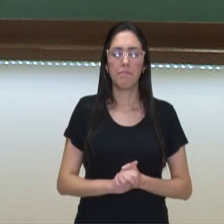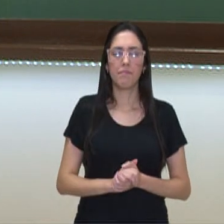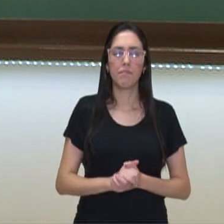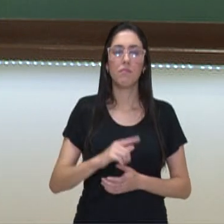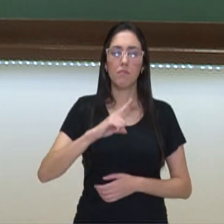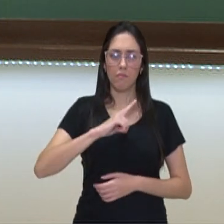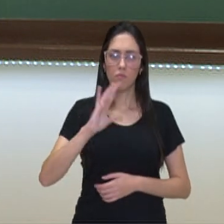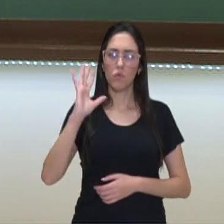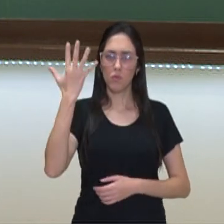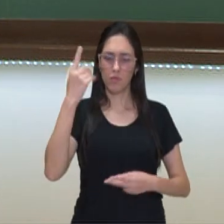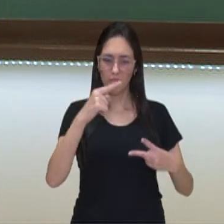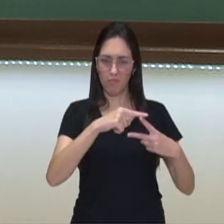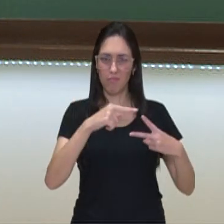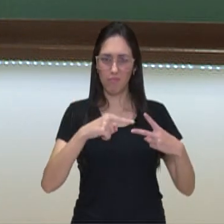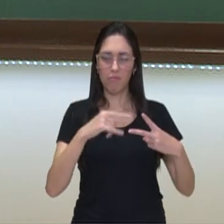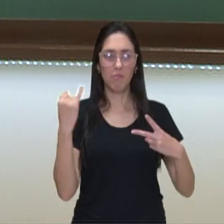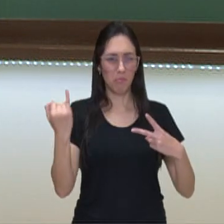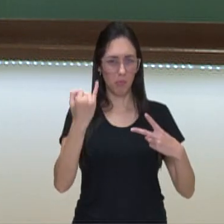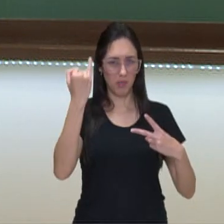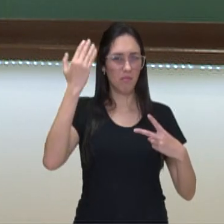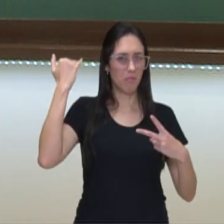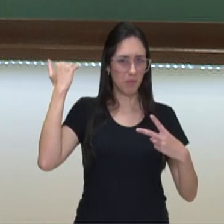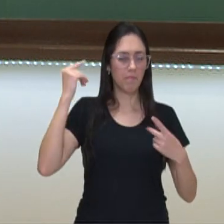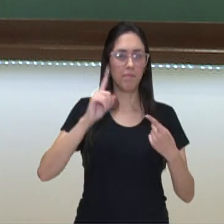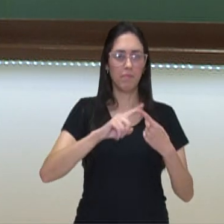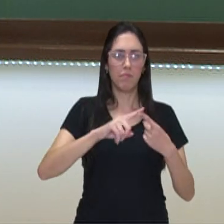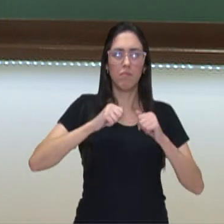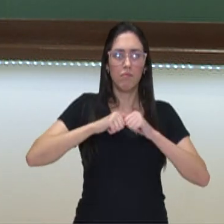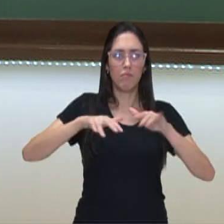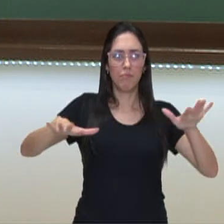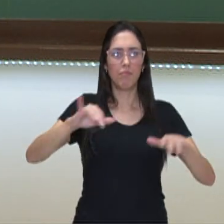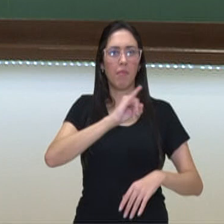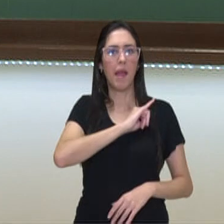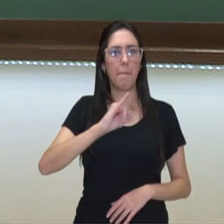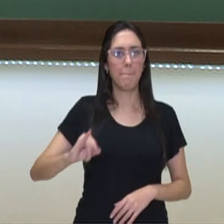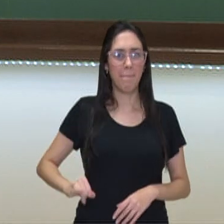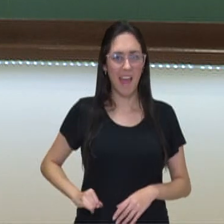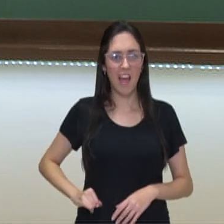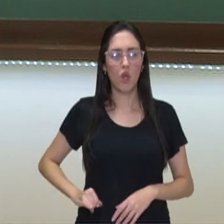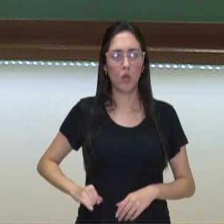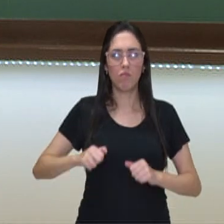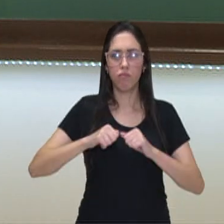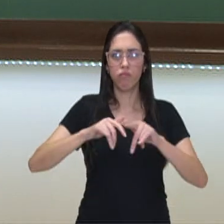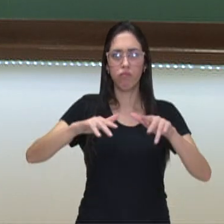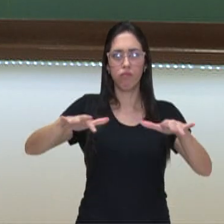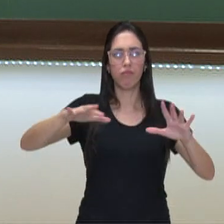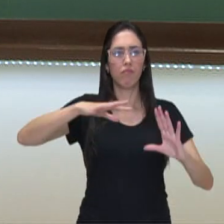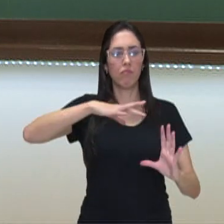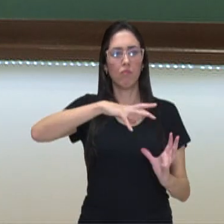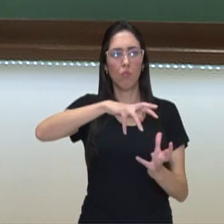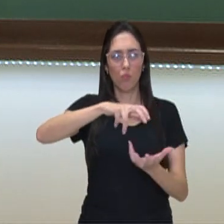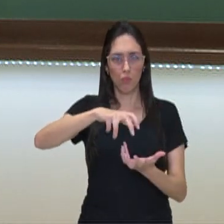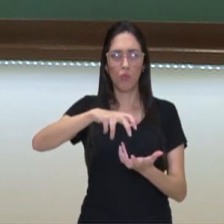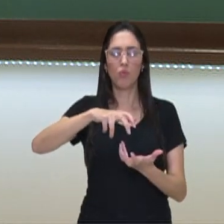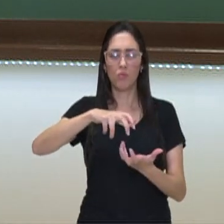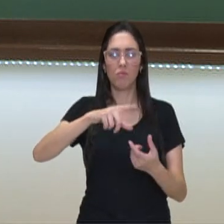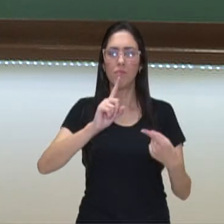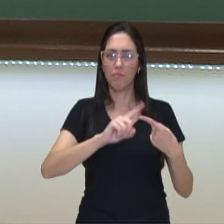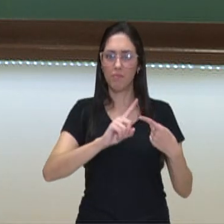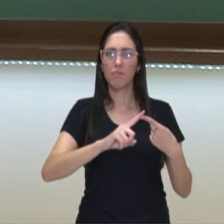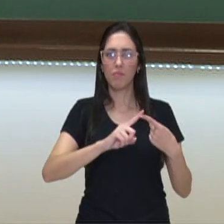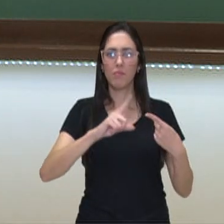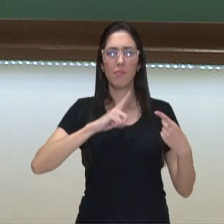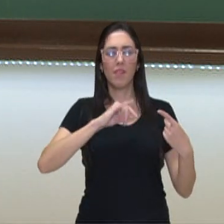dois fatores muito importantes. A expansão britânica, né, que é o que ela vai dizer agora. Essa expansão britânica do